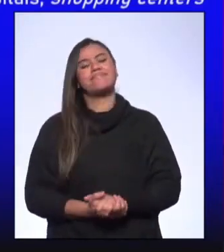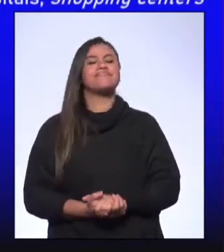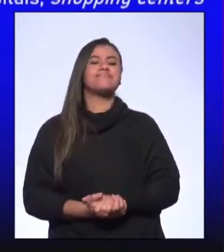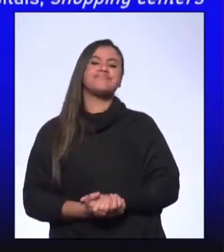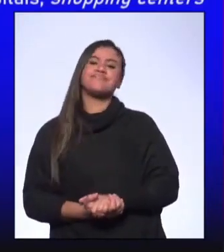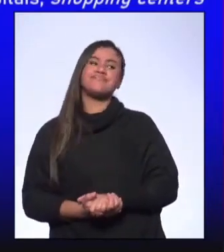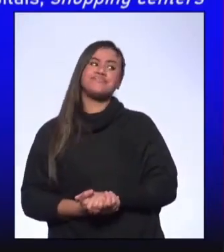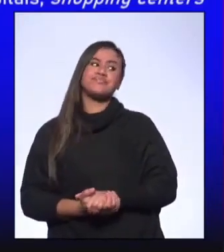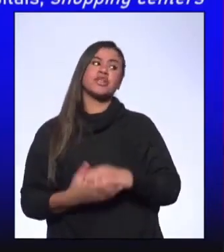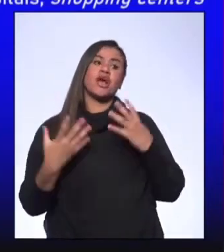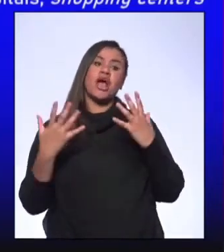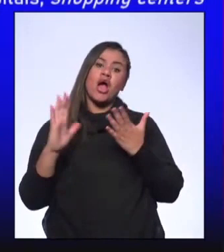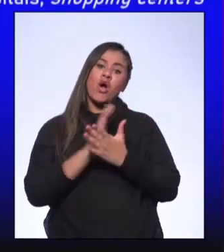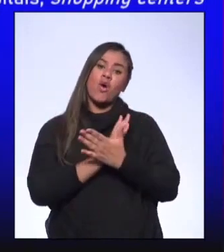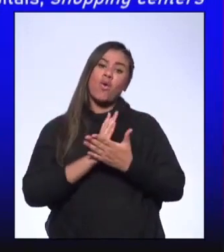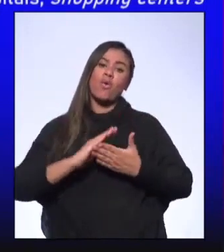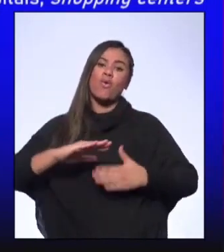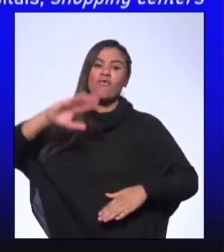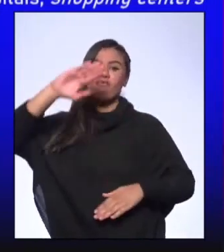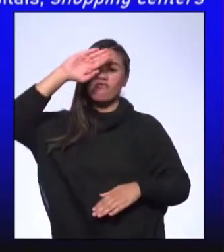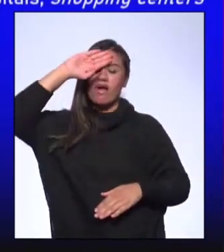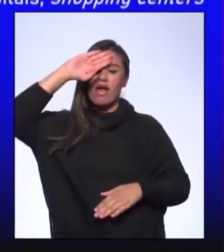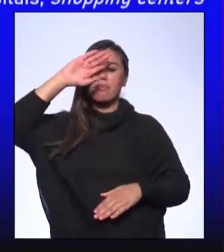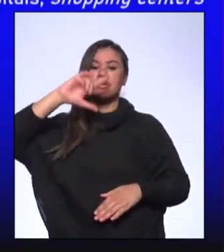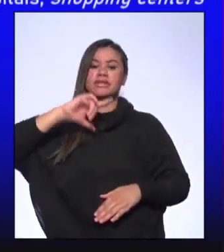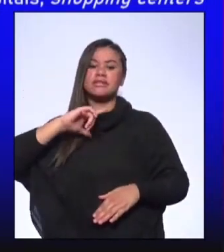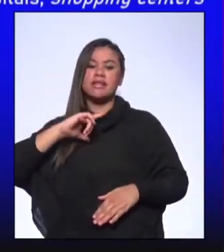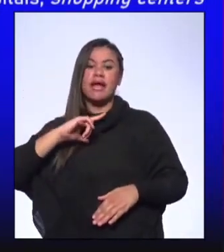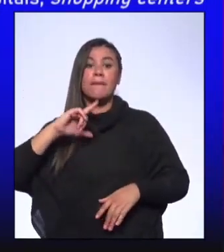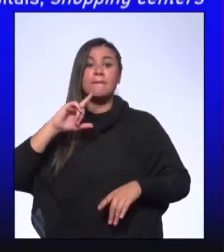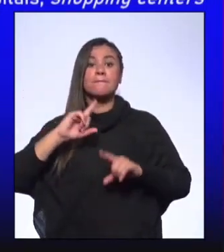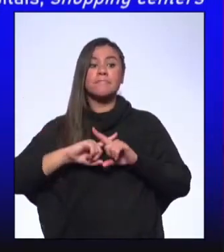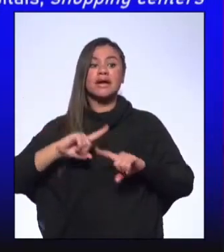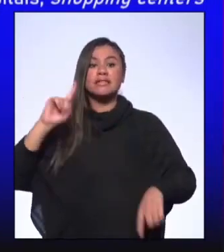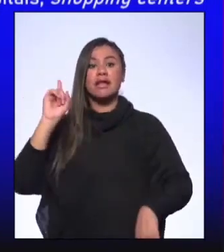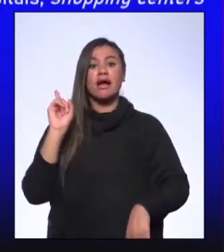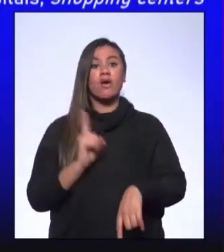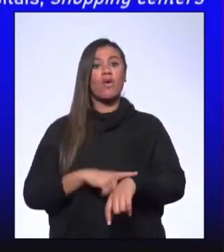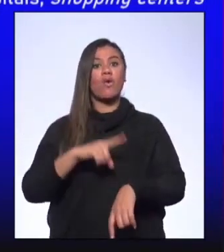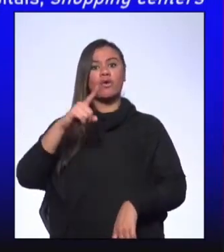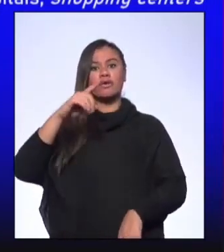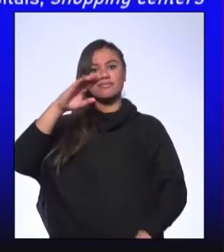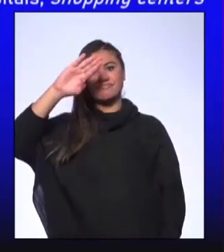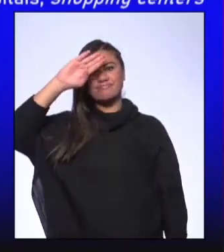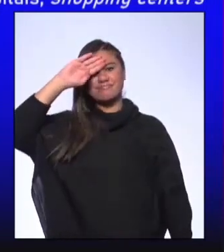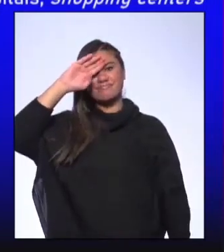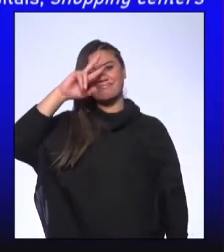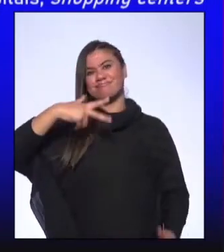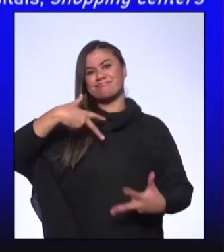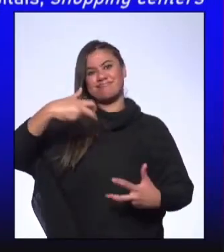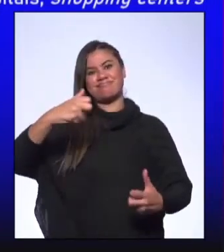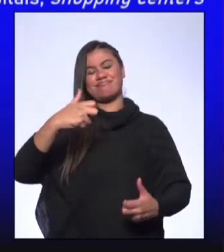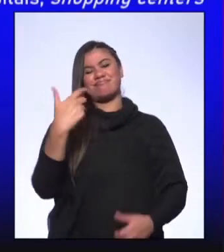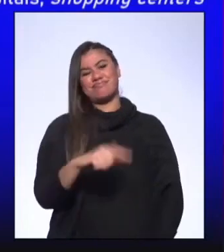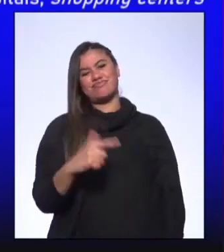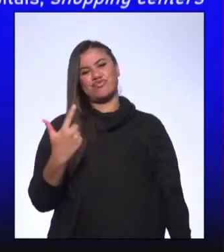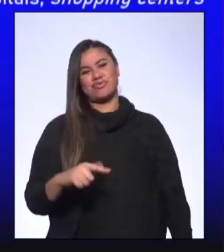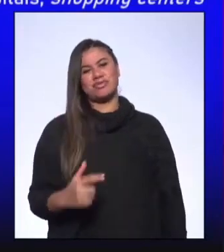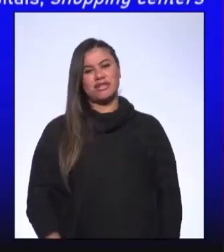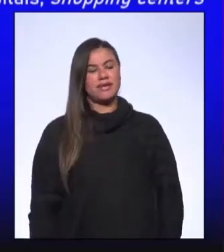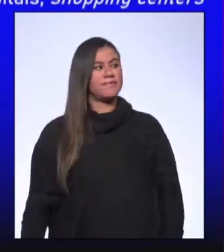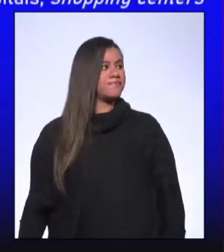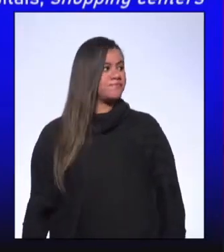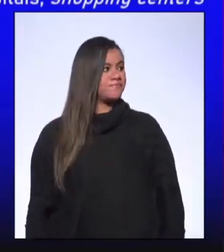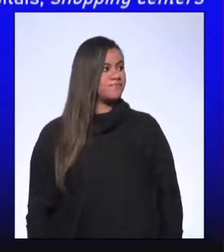Muitos podem até estar com febre, vamos dizer, naquele dia, mas na hora que faz a medida, a febre não é detectada. Eu acho que